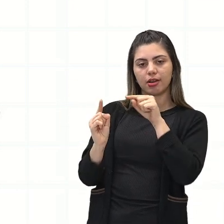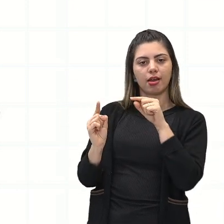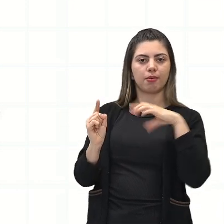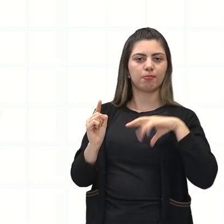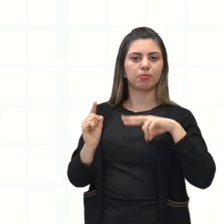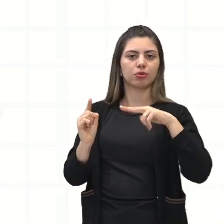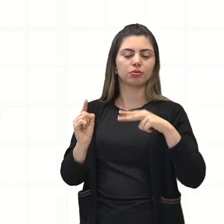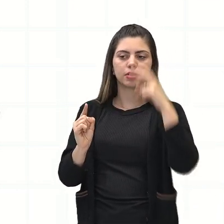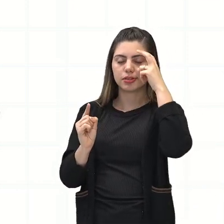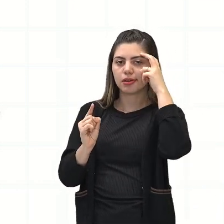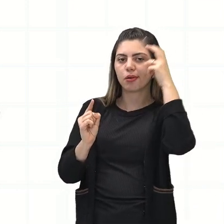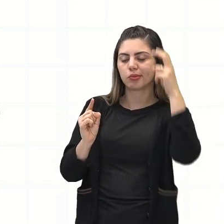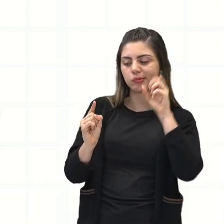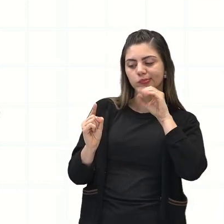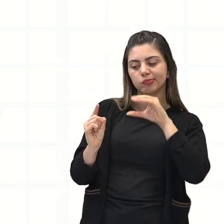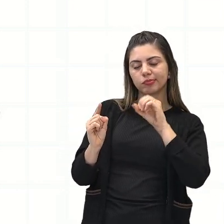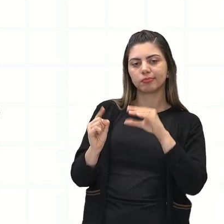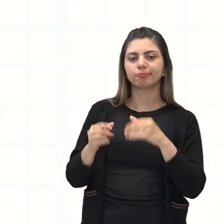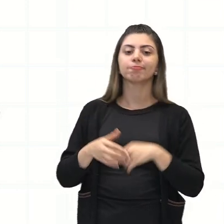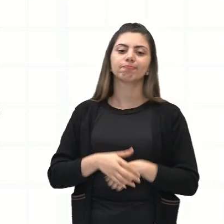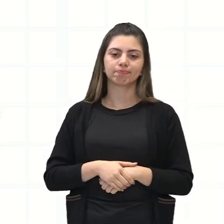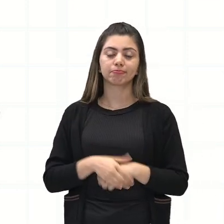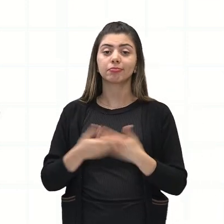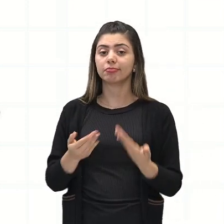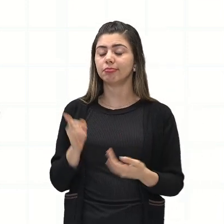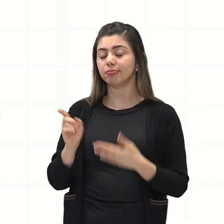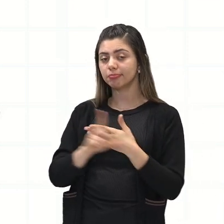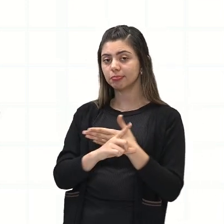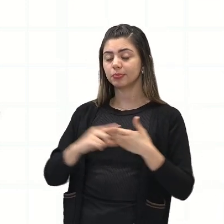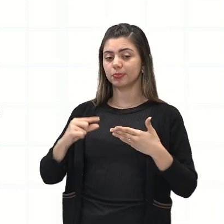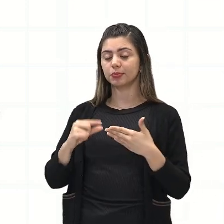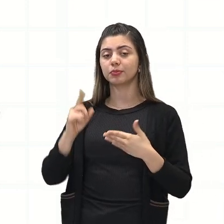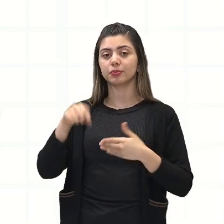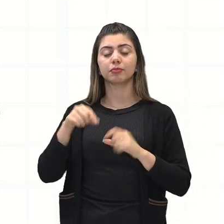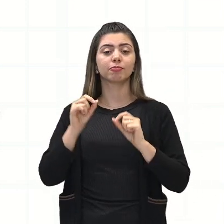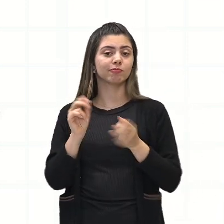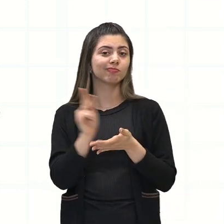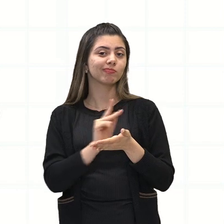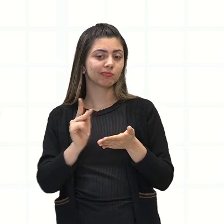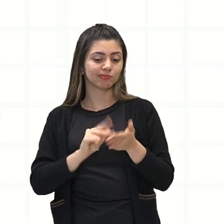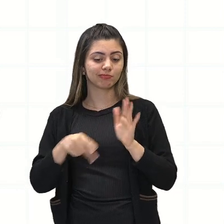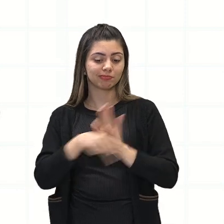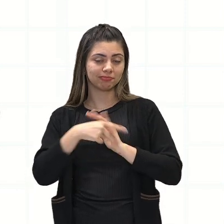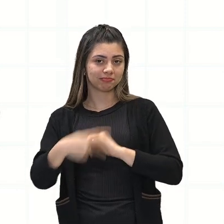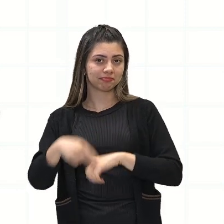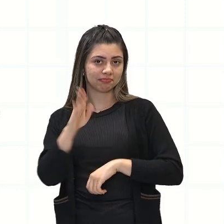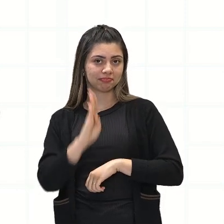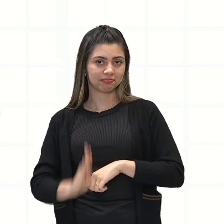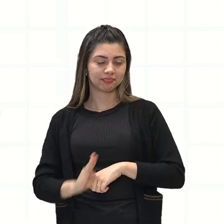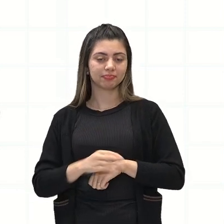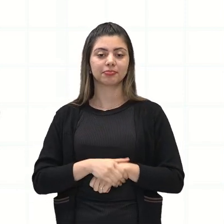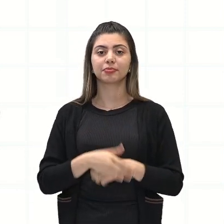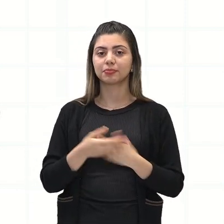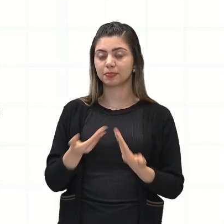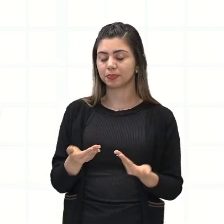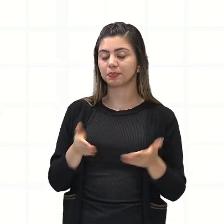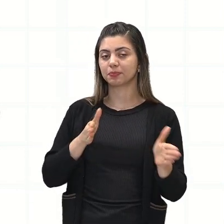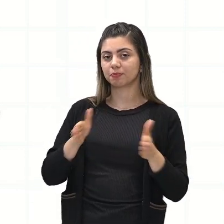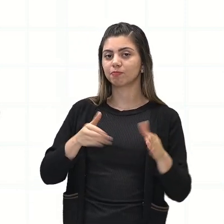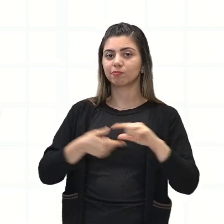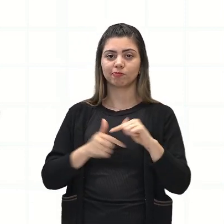Pois bem, turma, Oswald de Andrade é um poeta brasileiro do